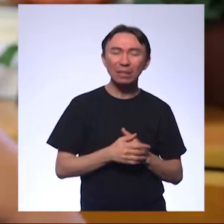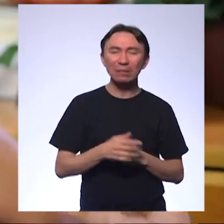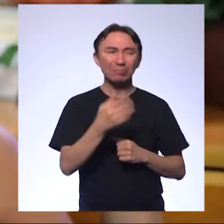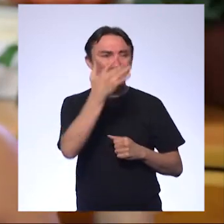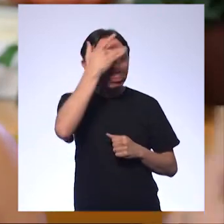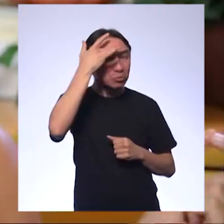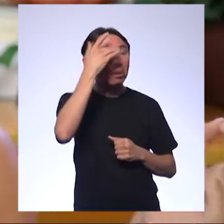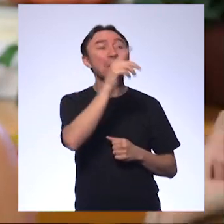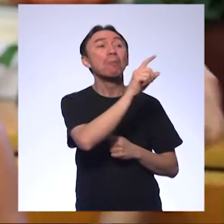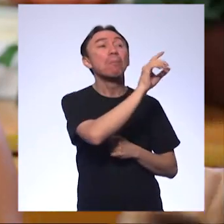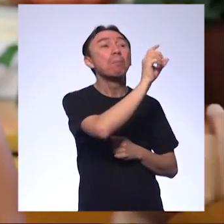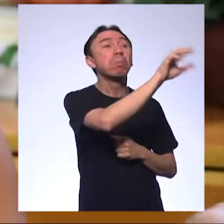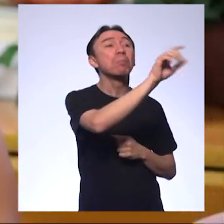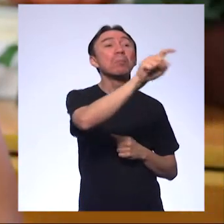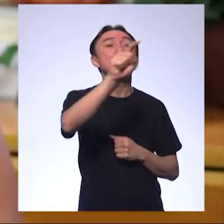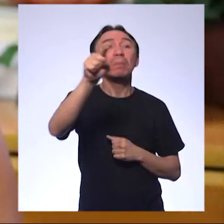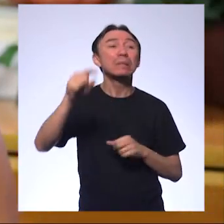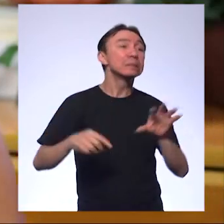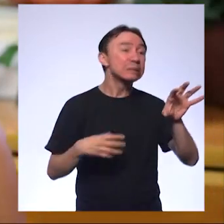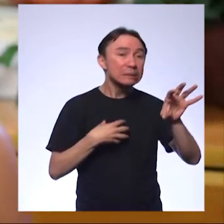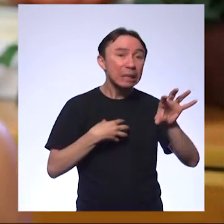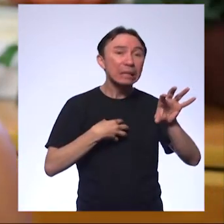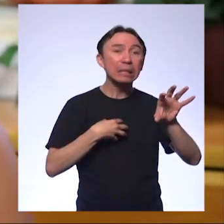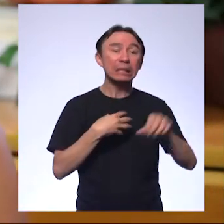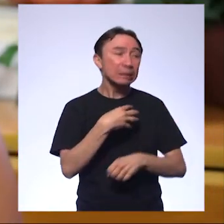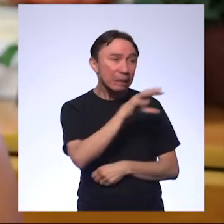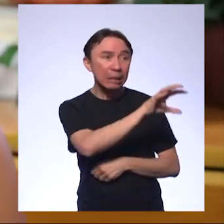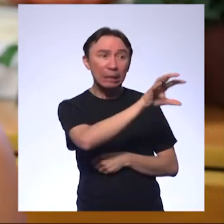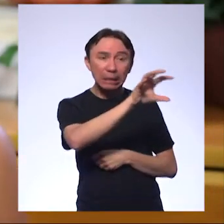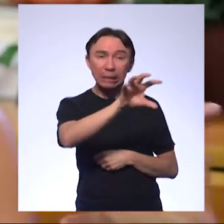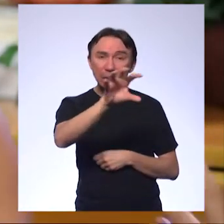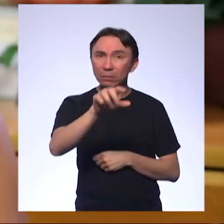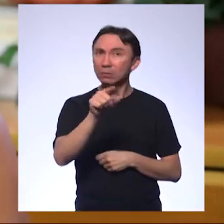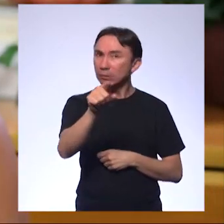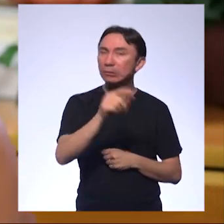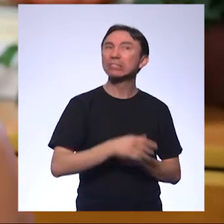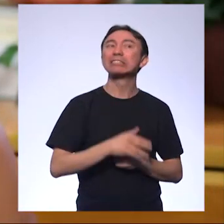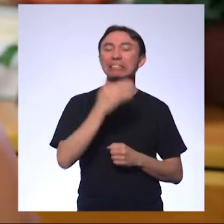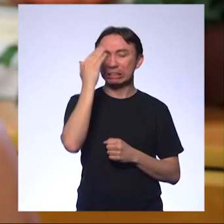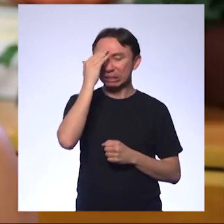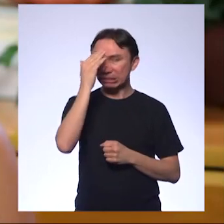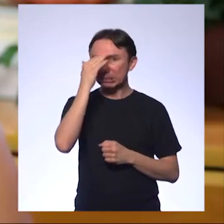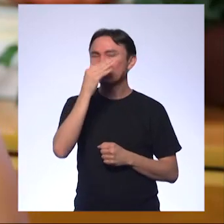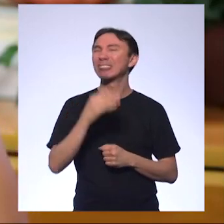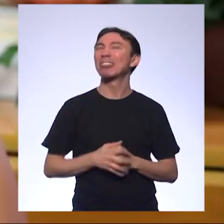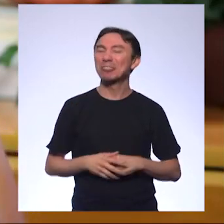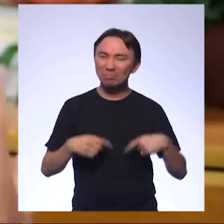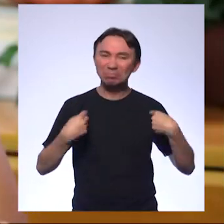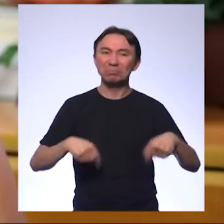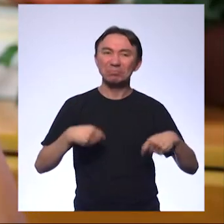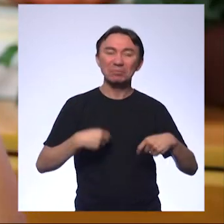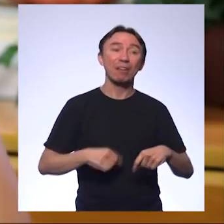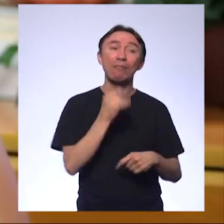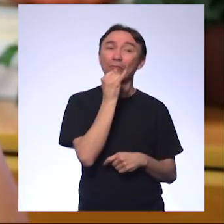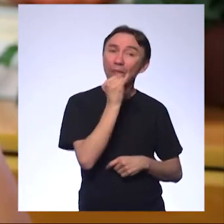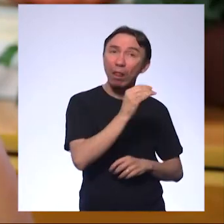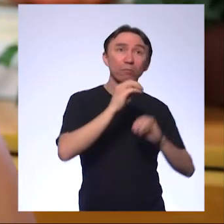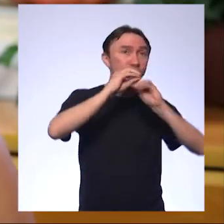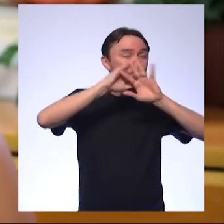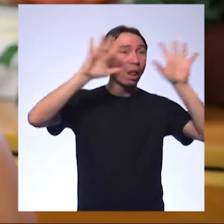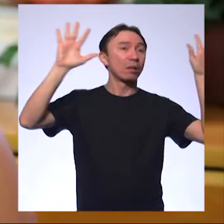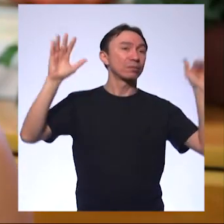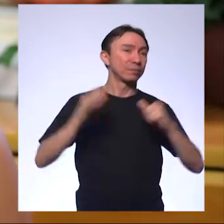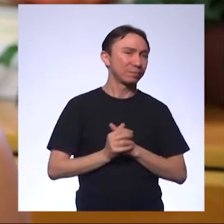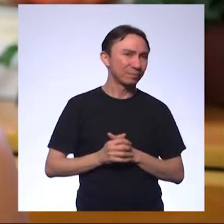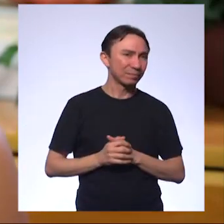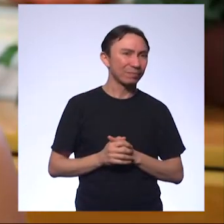ou pensam atualmente, você ia entender que sim, é necessário você deixar isto claro. Acho que, no fundo, esse é o